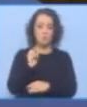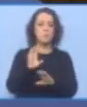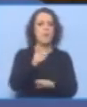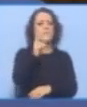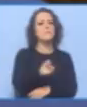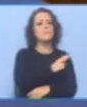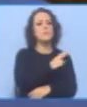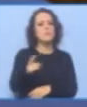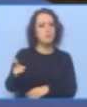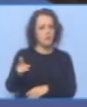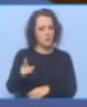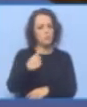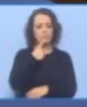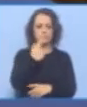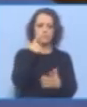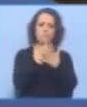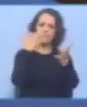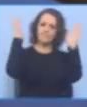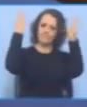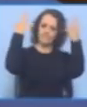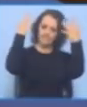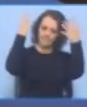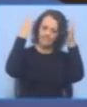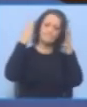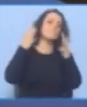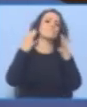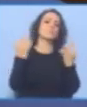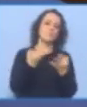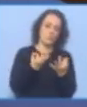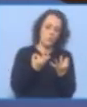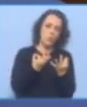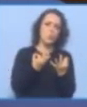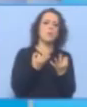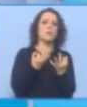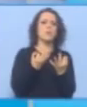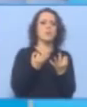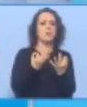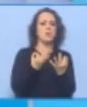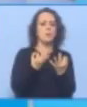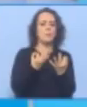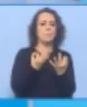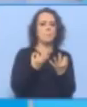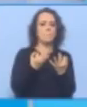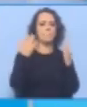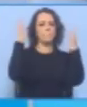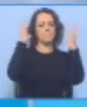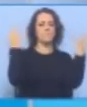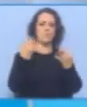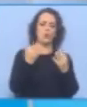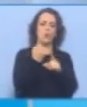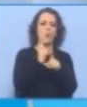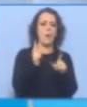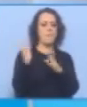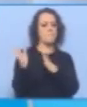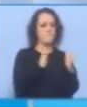Vaticano assinalou esse facto, saudou esse facto, portanto, que representa um acordo de uma parte